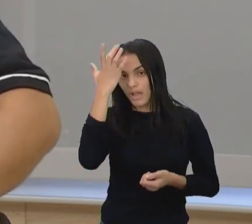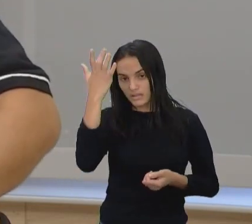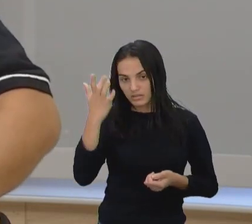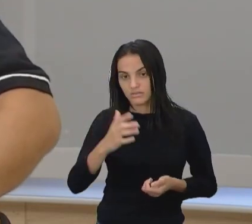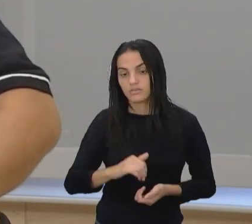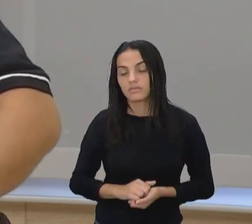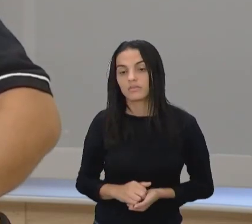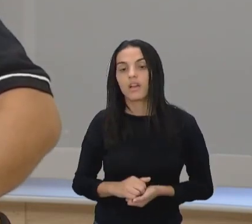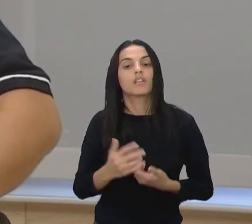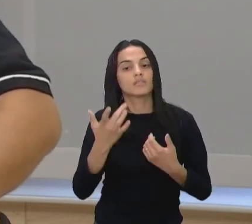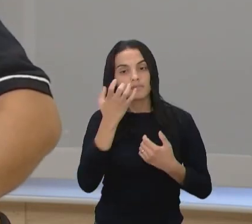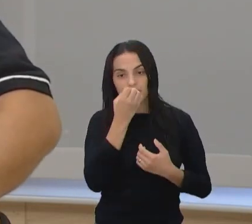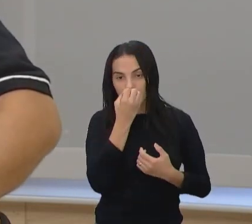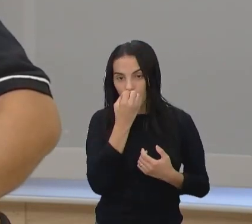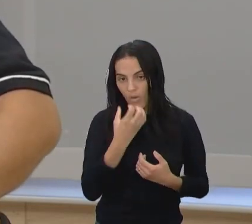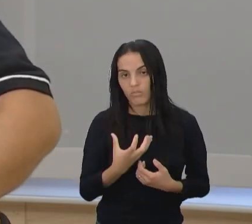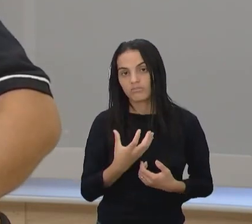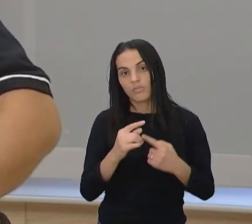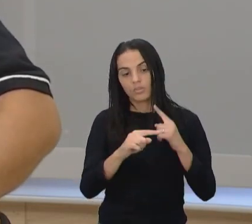facilidade, né, essa vantagem